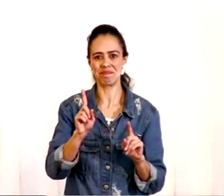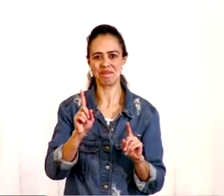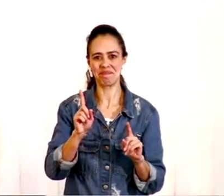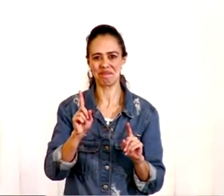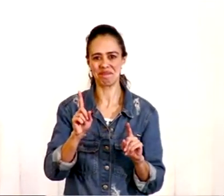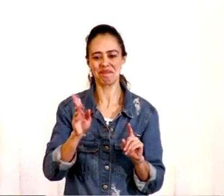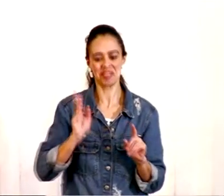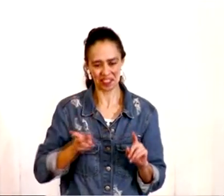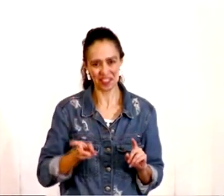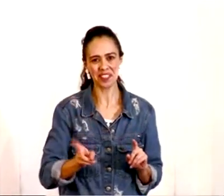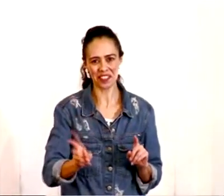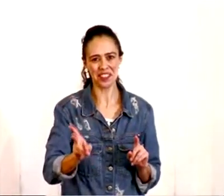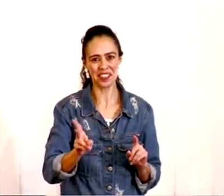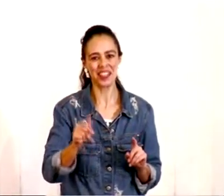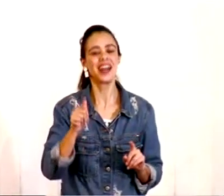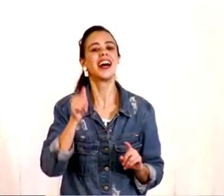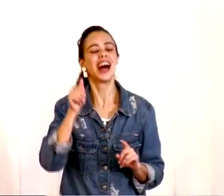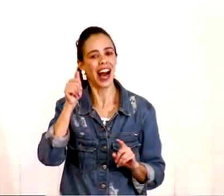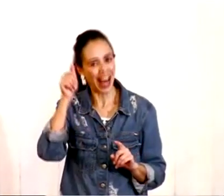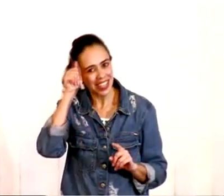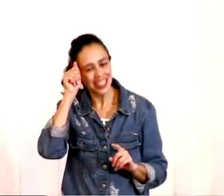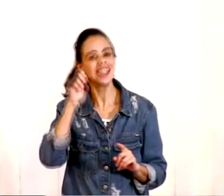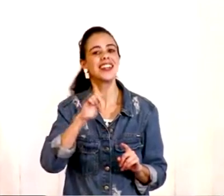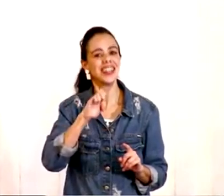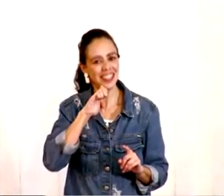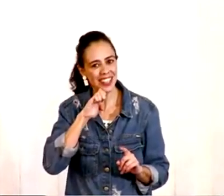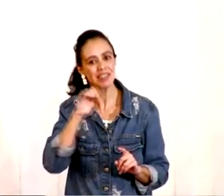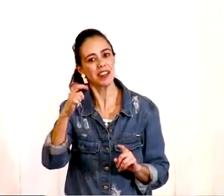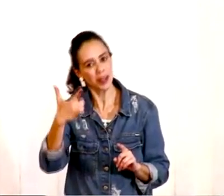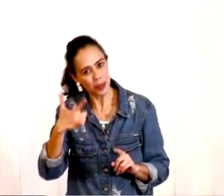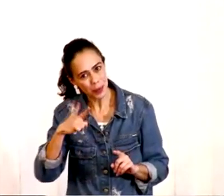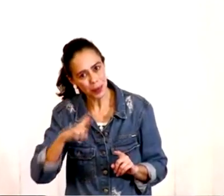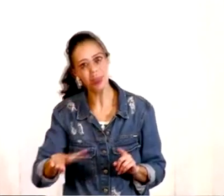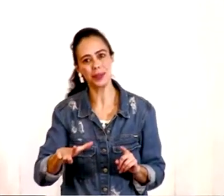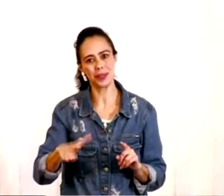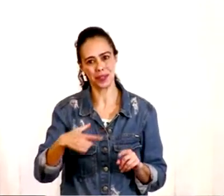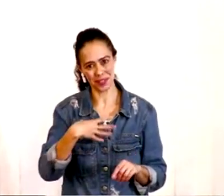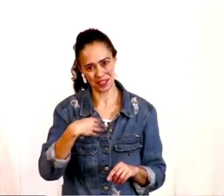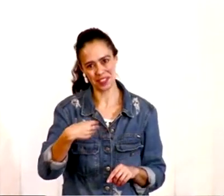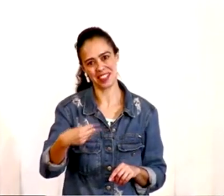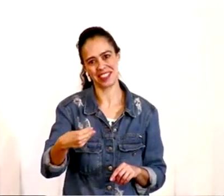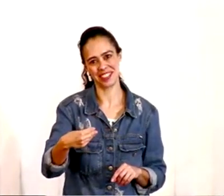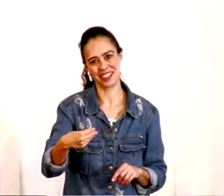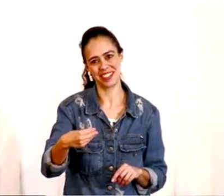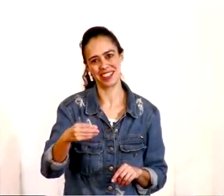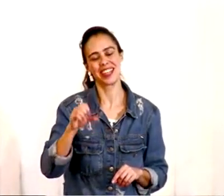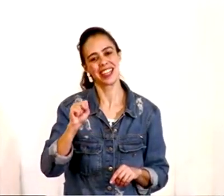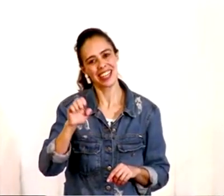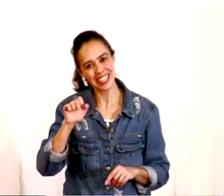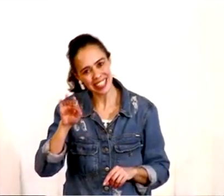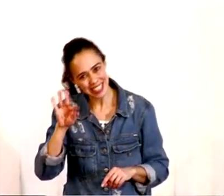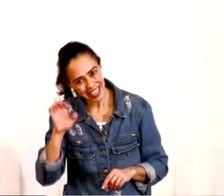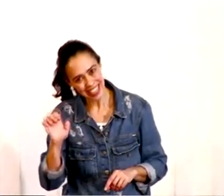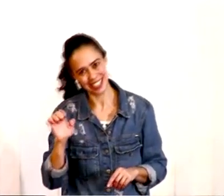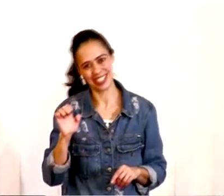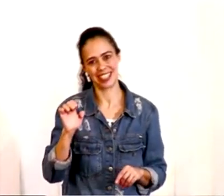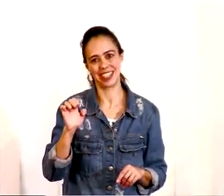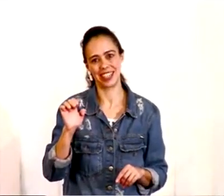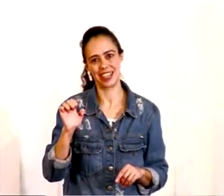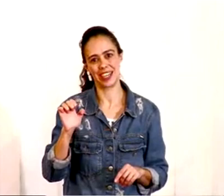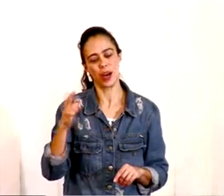ela: Deus me concebeu outro descendente, em lugar de quem? Abel, que Caim matou.